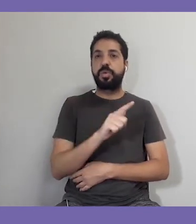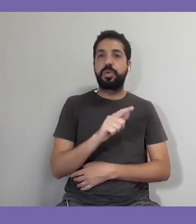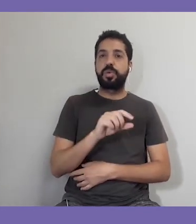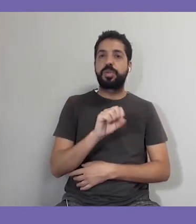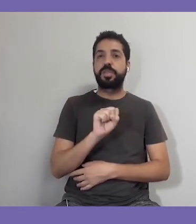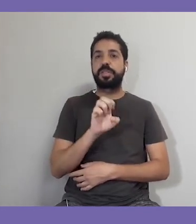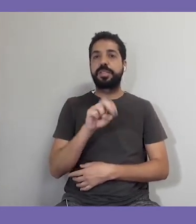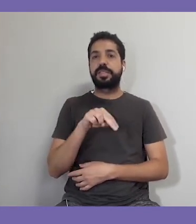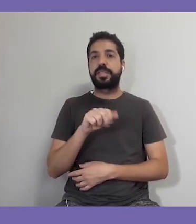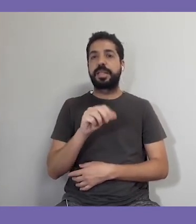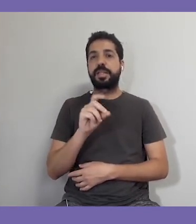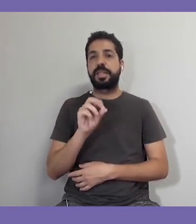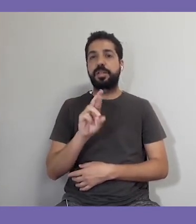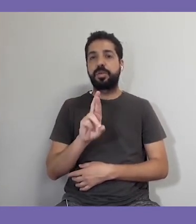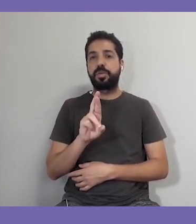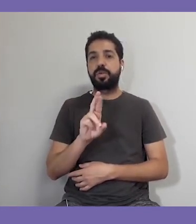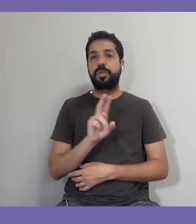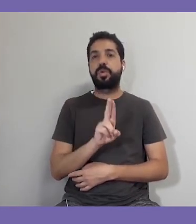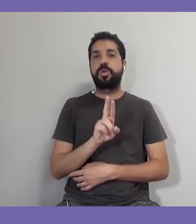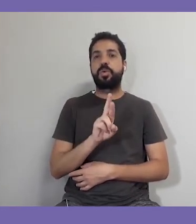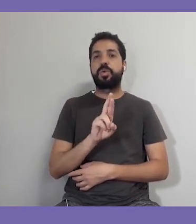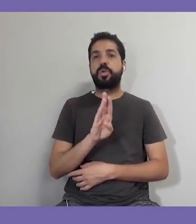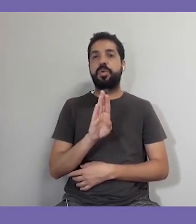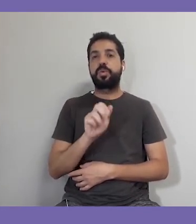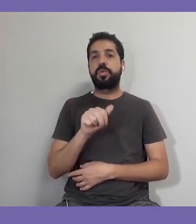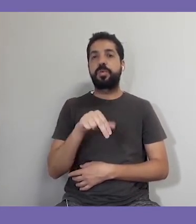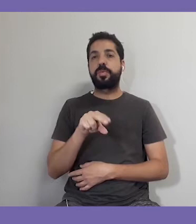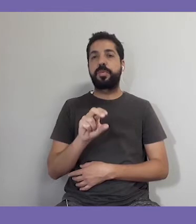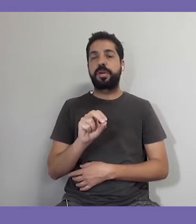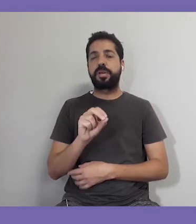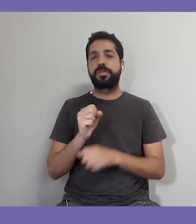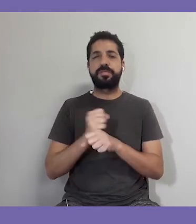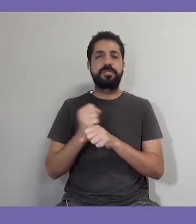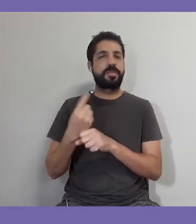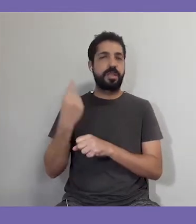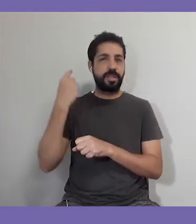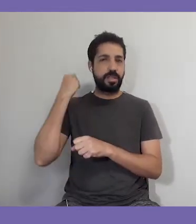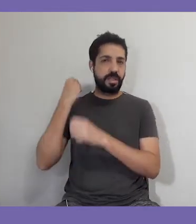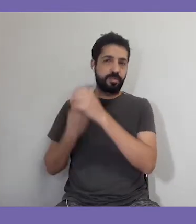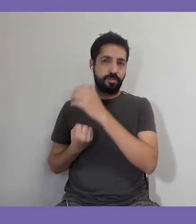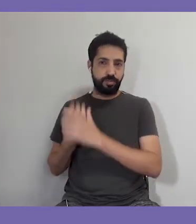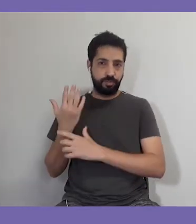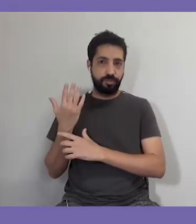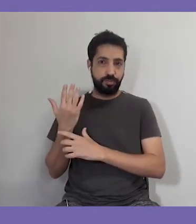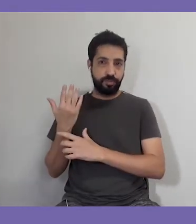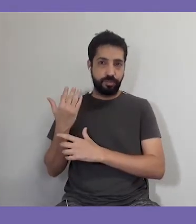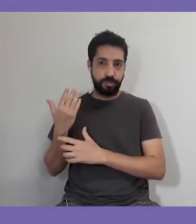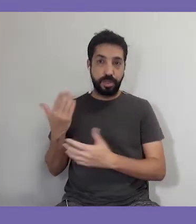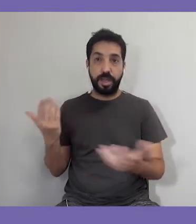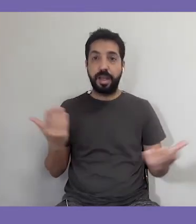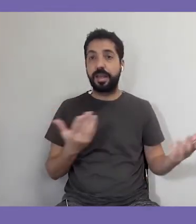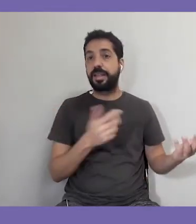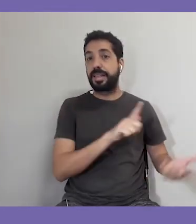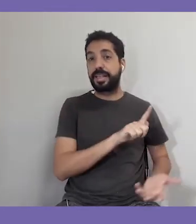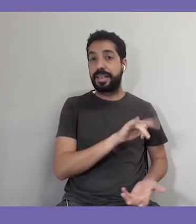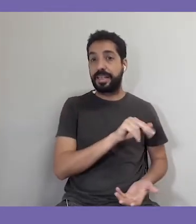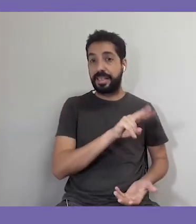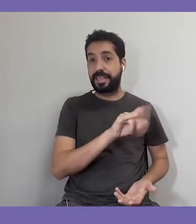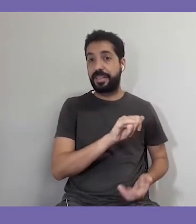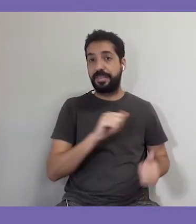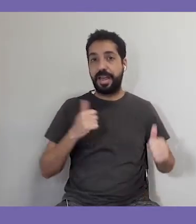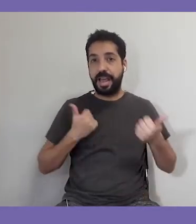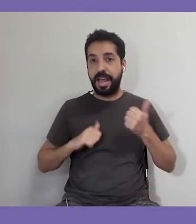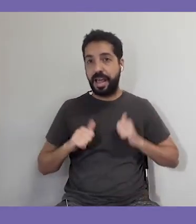o Semeador Urbano, que é um curta que eu rodei aqui em Belo Horizonte, alguns anos atrás. Bom, a Lívia Agra é